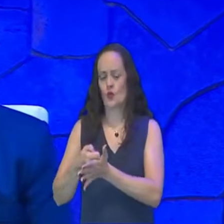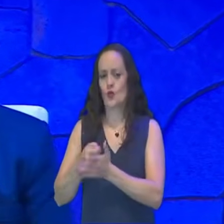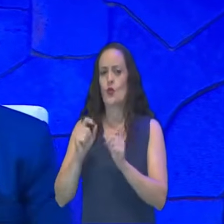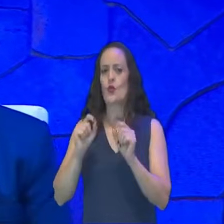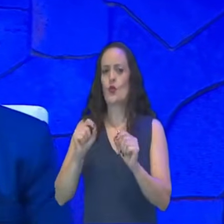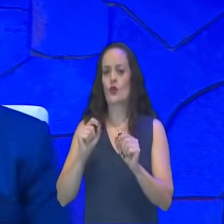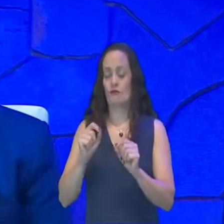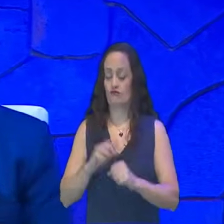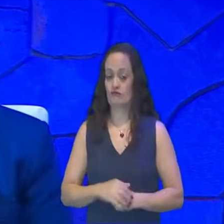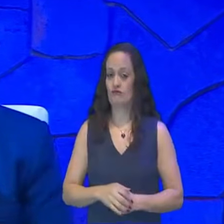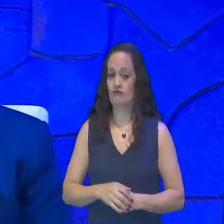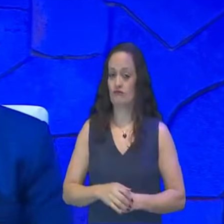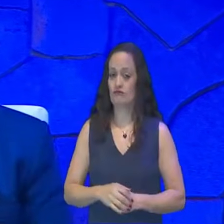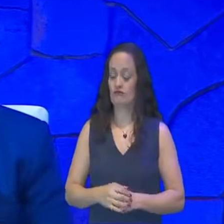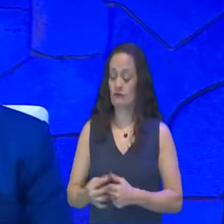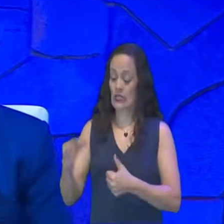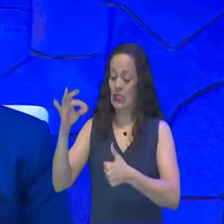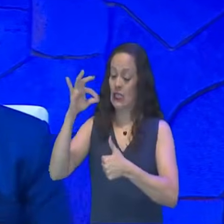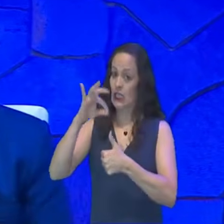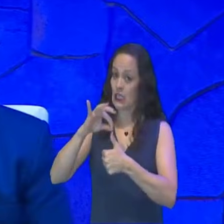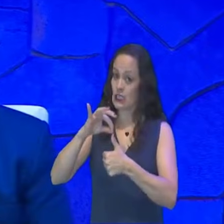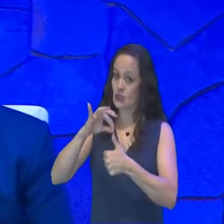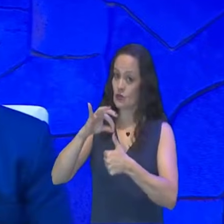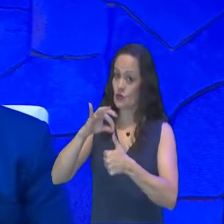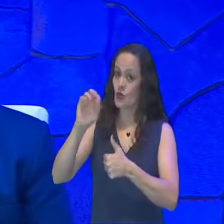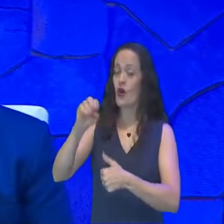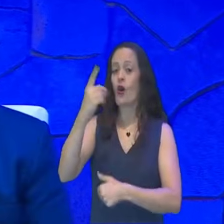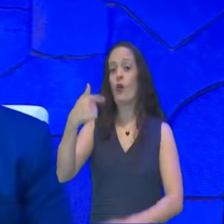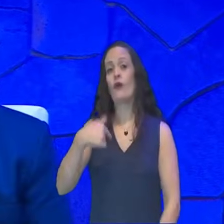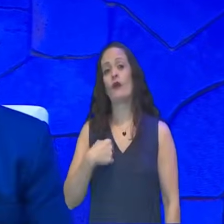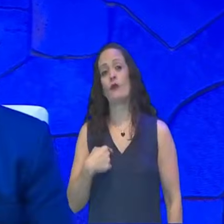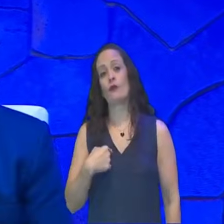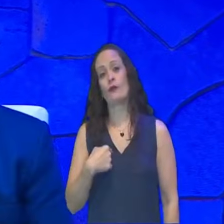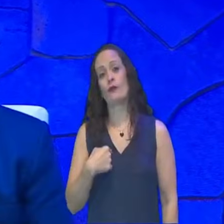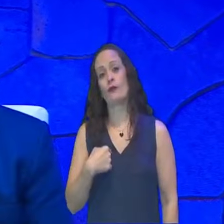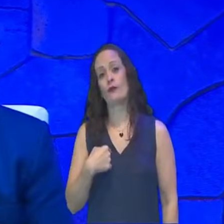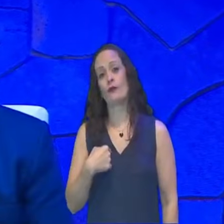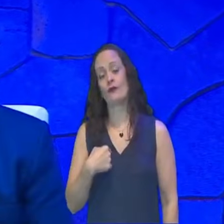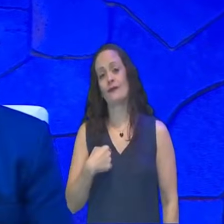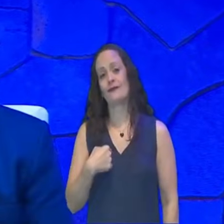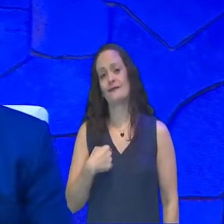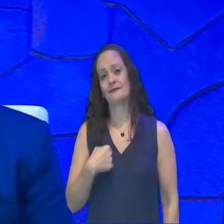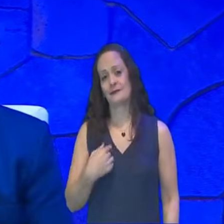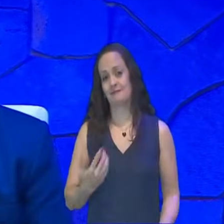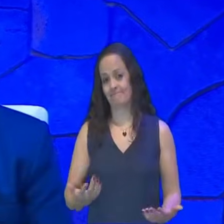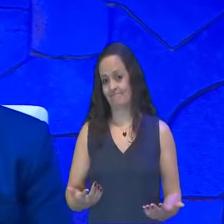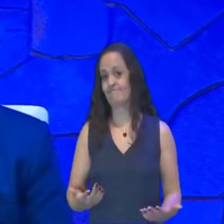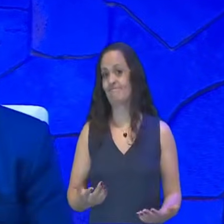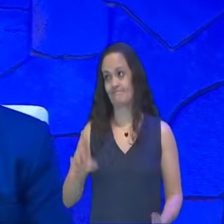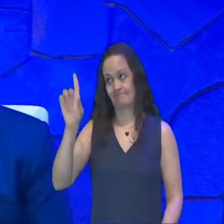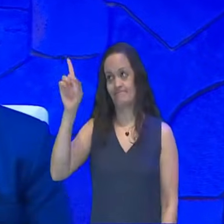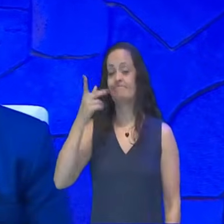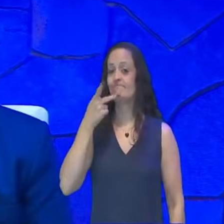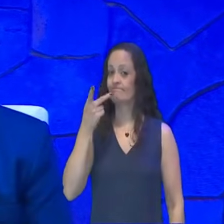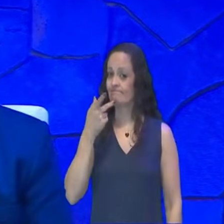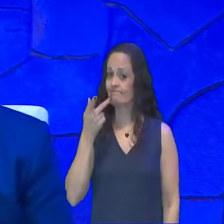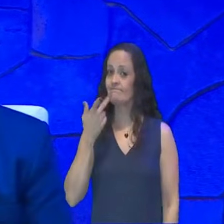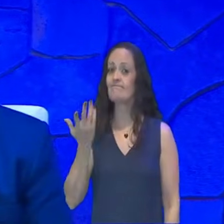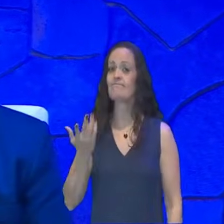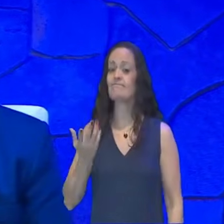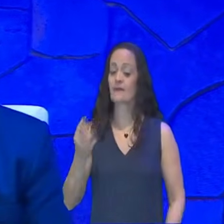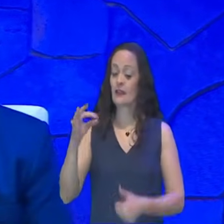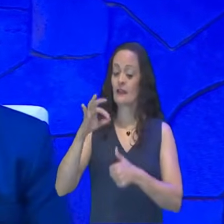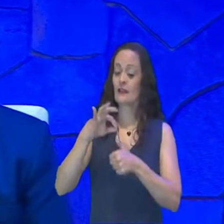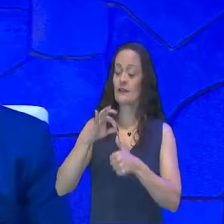Ou Cristo ou eu. E essa exigência, ela é fatal,